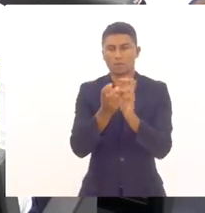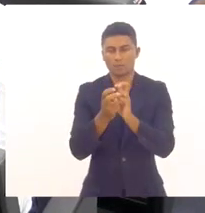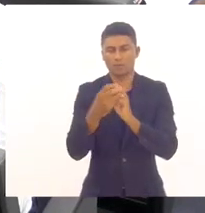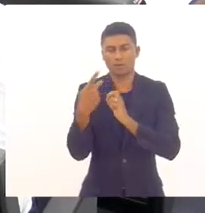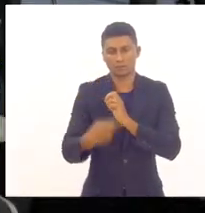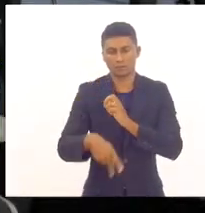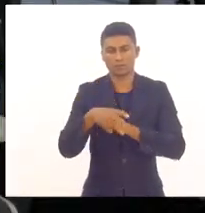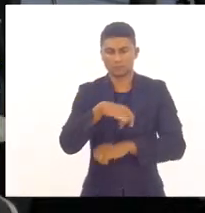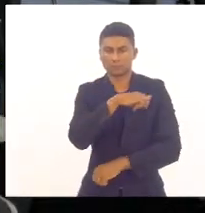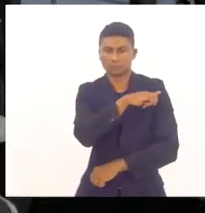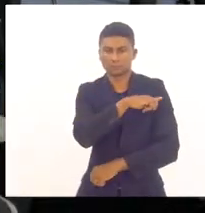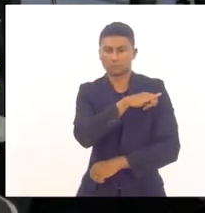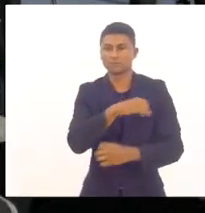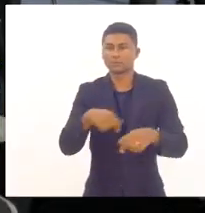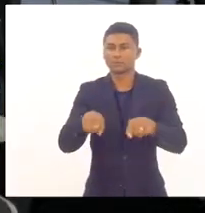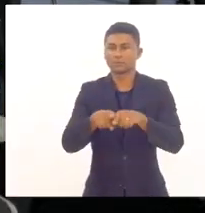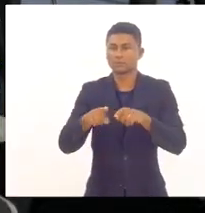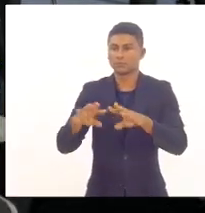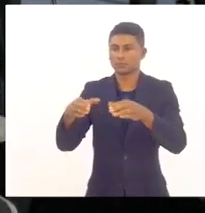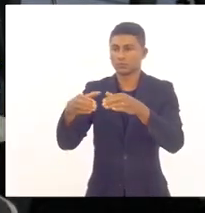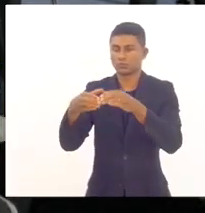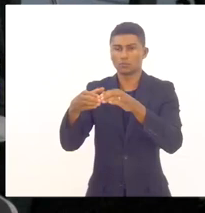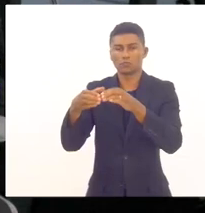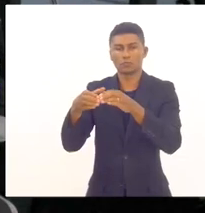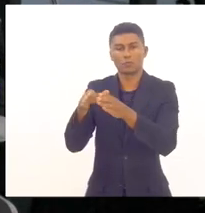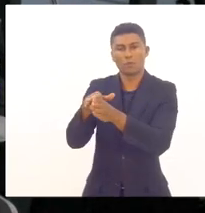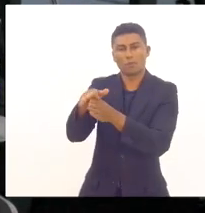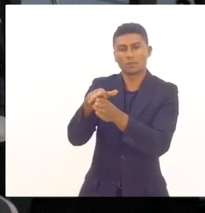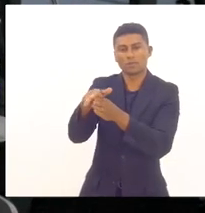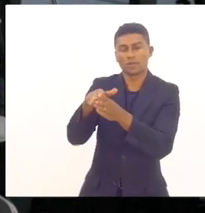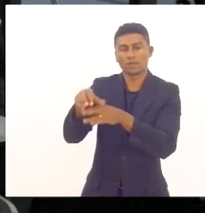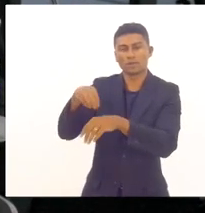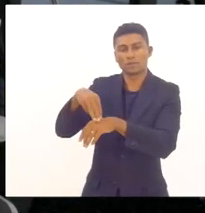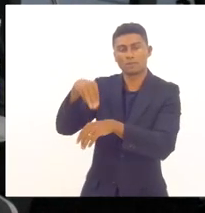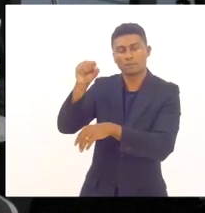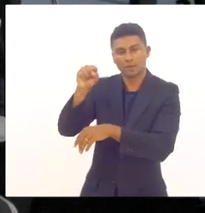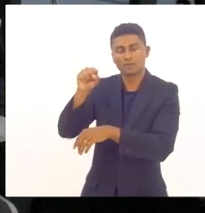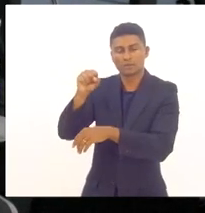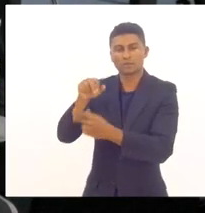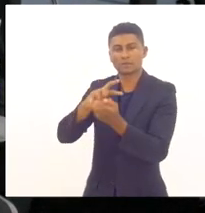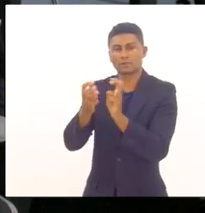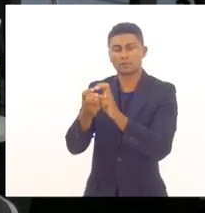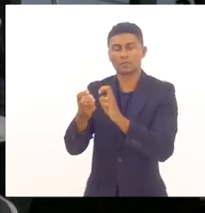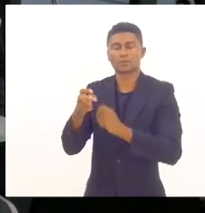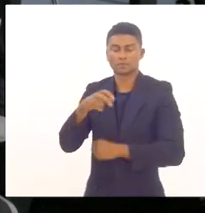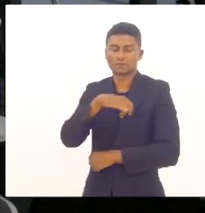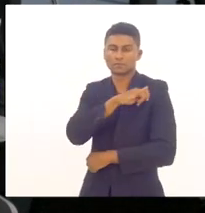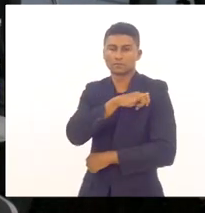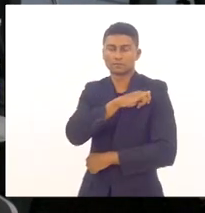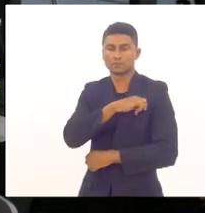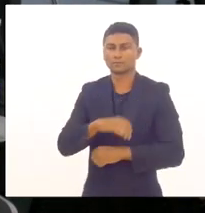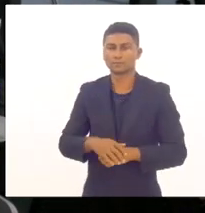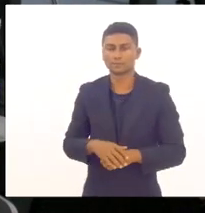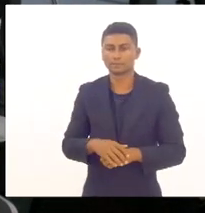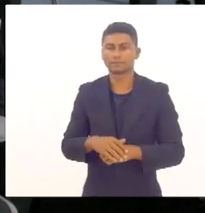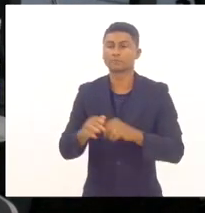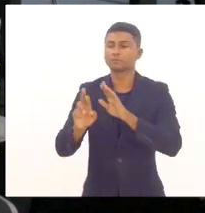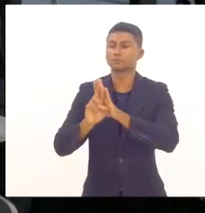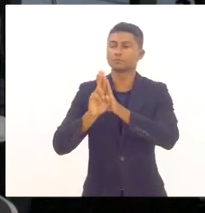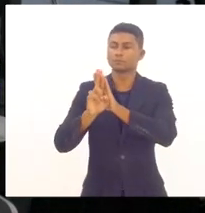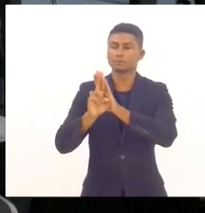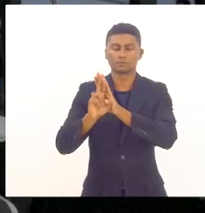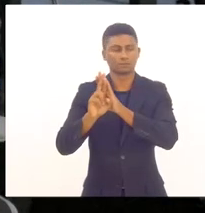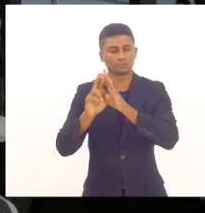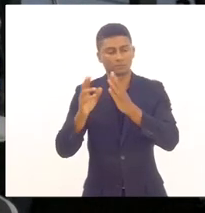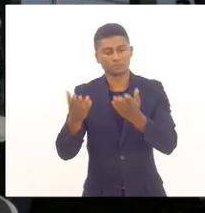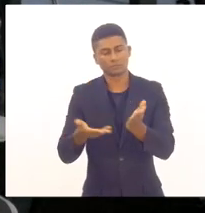em consonância com o Conselho Superior de Mestres de Capoeira, 4º grau desta instituição representativa, concede o